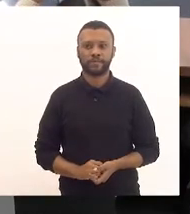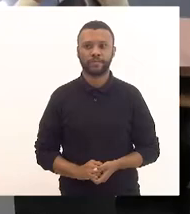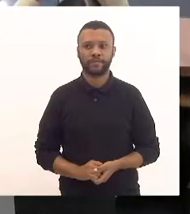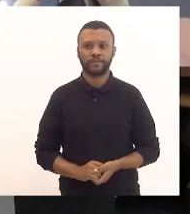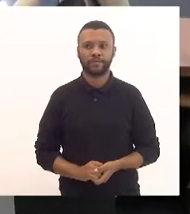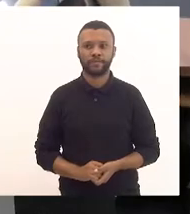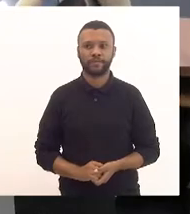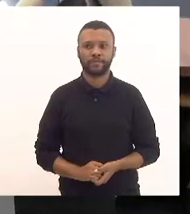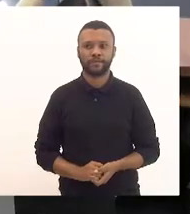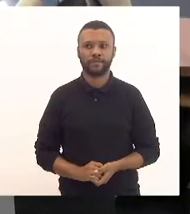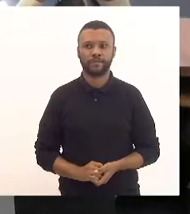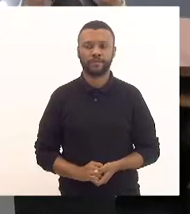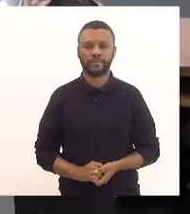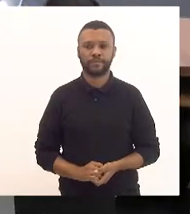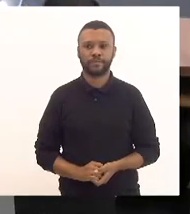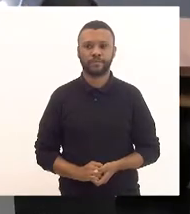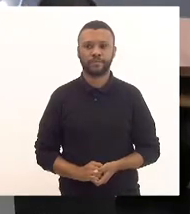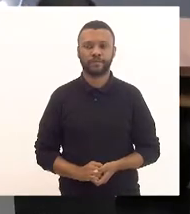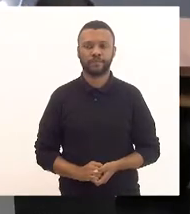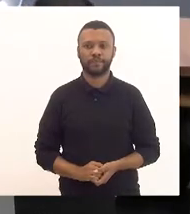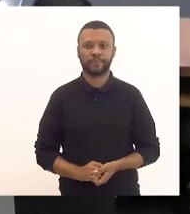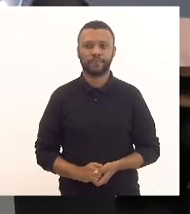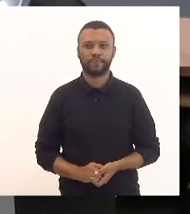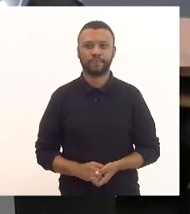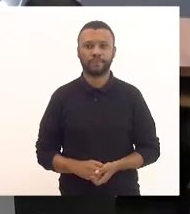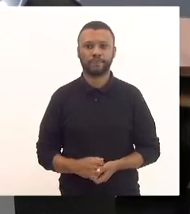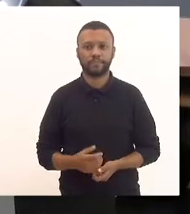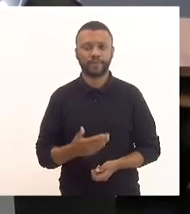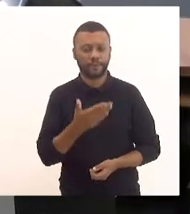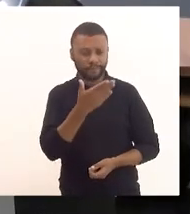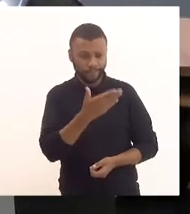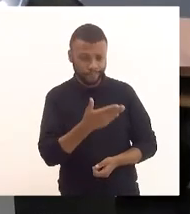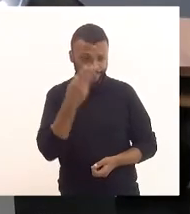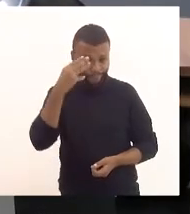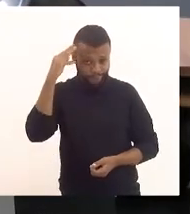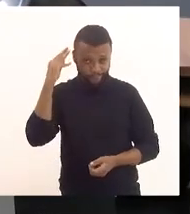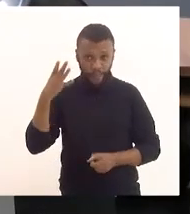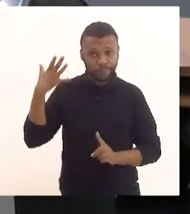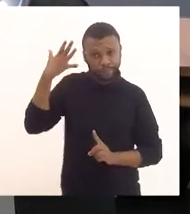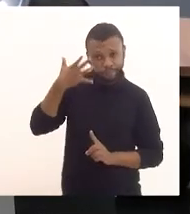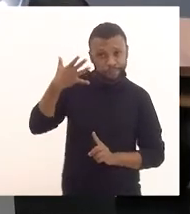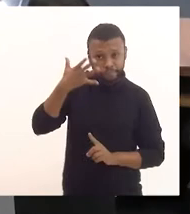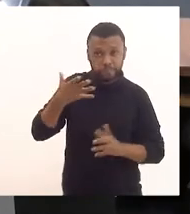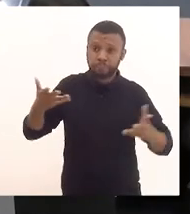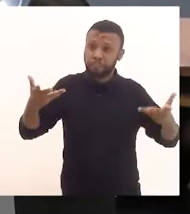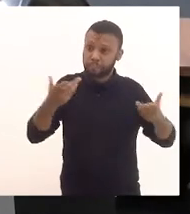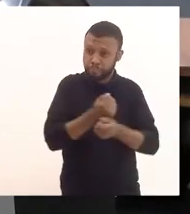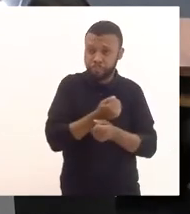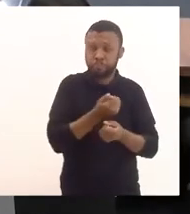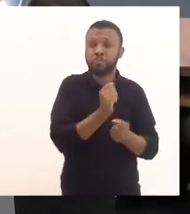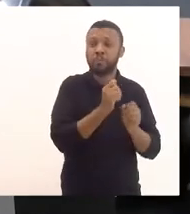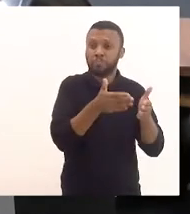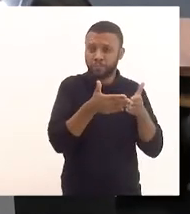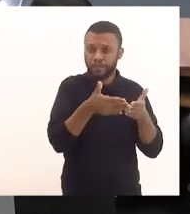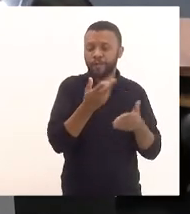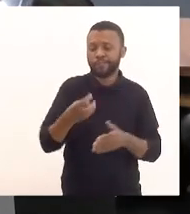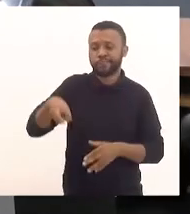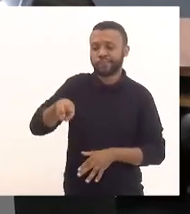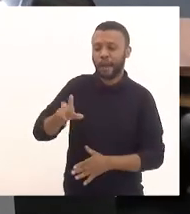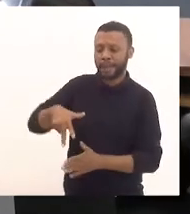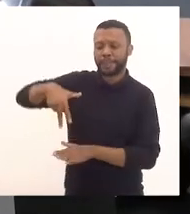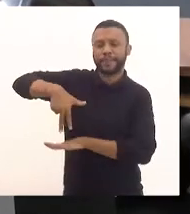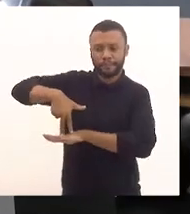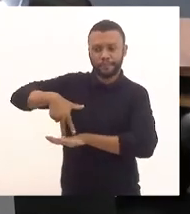o Márcio vossa excelência com Bora do vai para a Tribuna e quero convidar tá Lilian para participar conosco aqui a mesma por favor